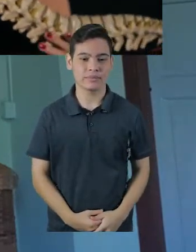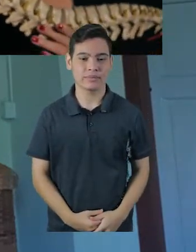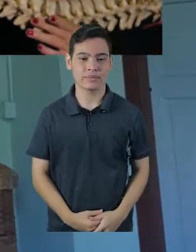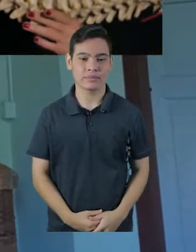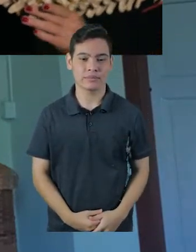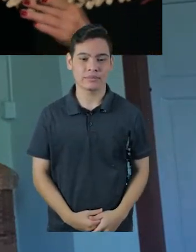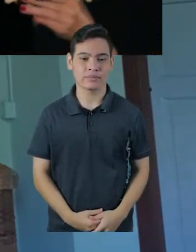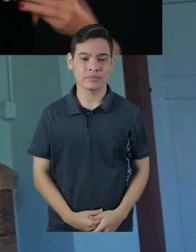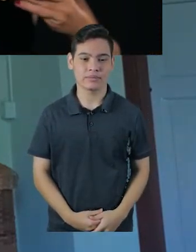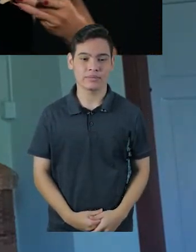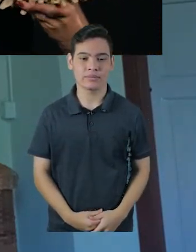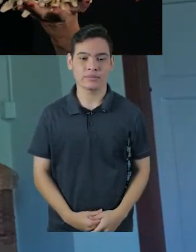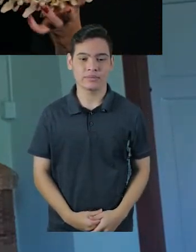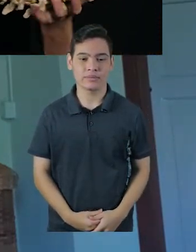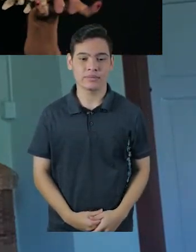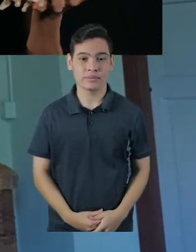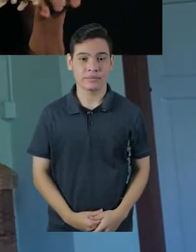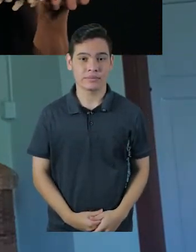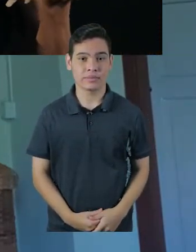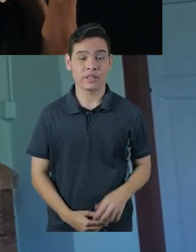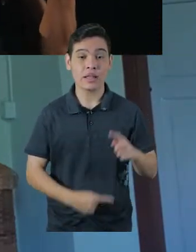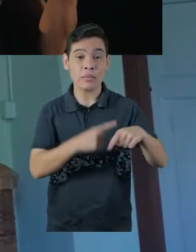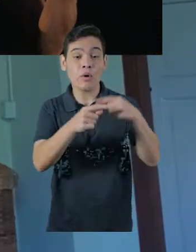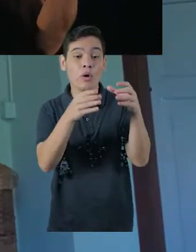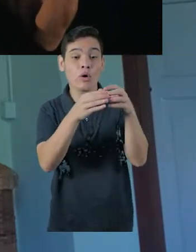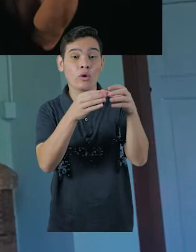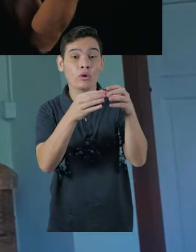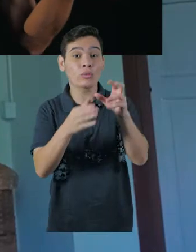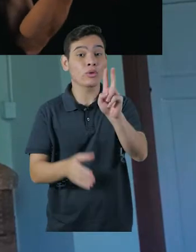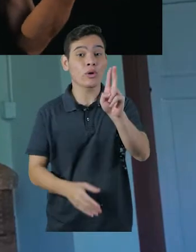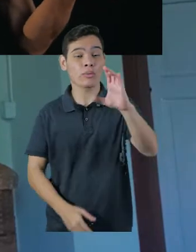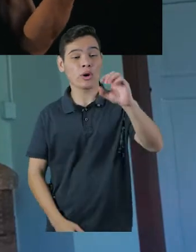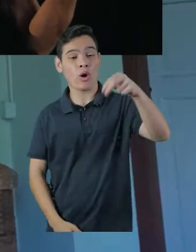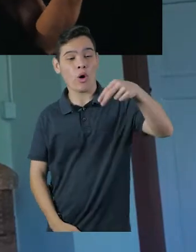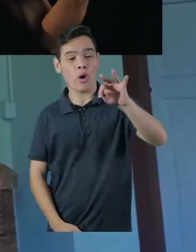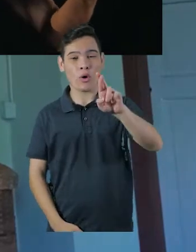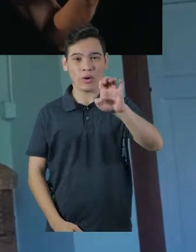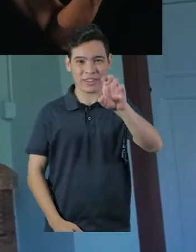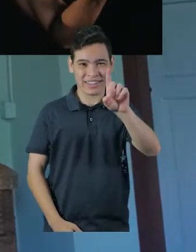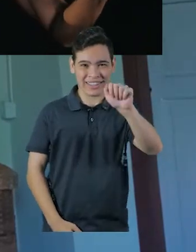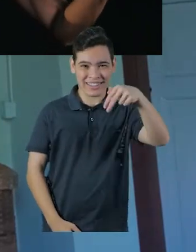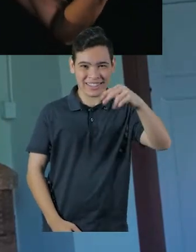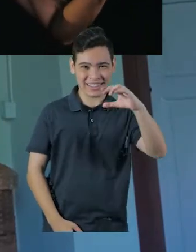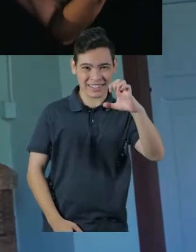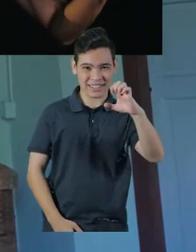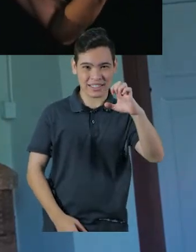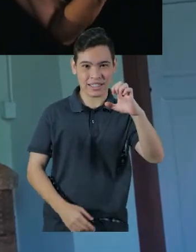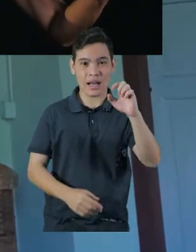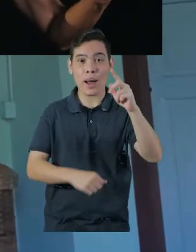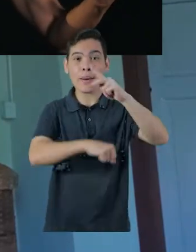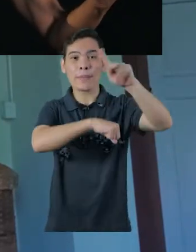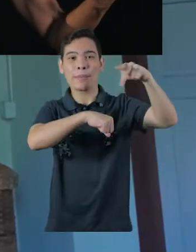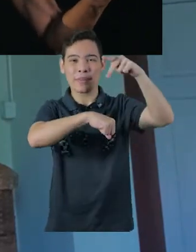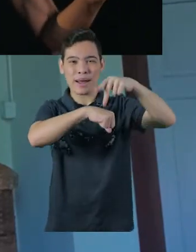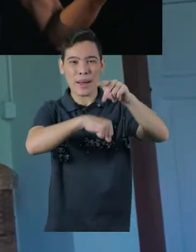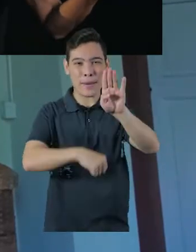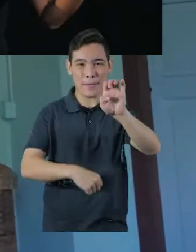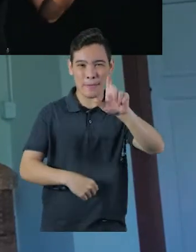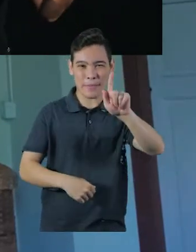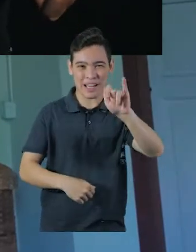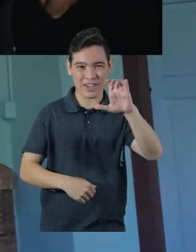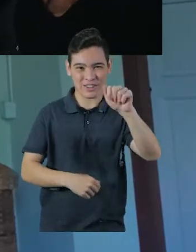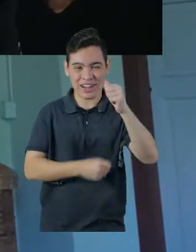DVD pelo grupo Contredance, pela instituição Contredance da Bélgica, já em 2008. Acho que